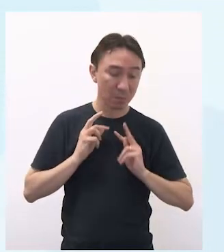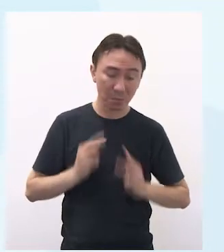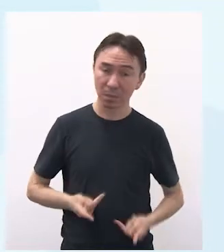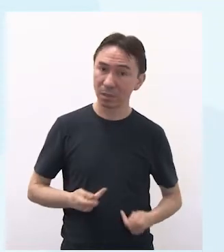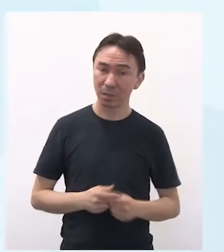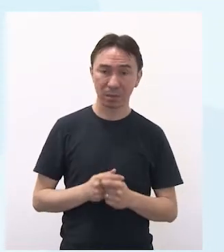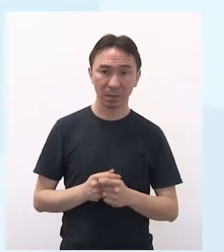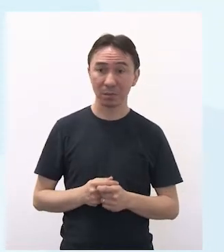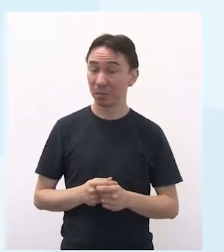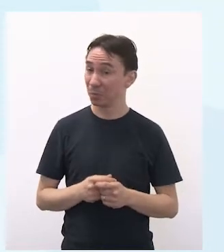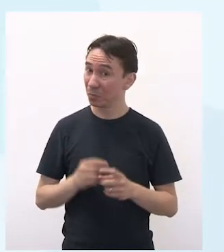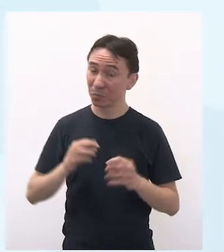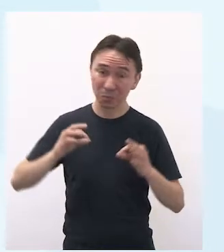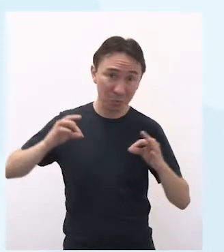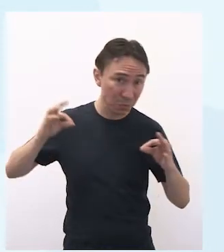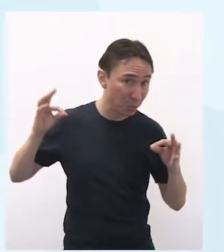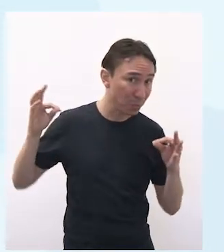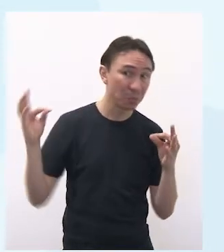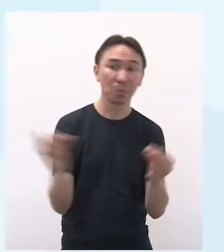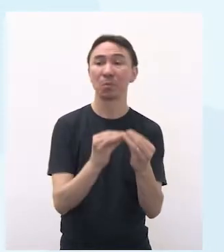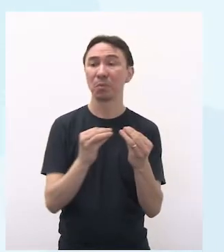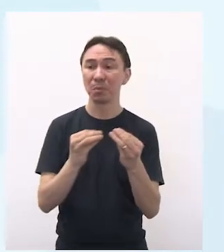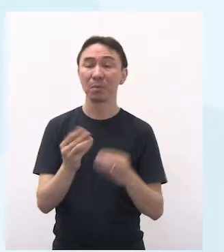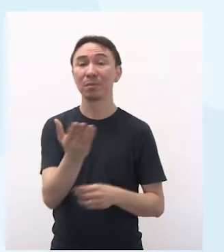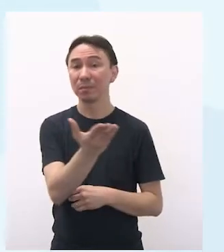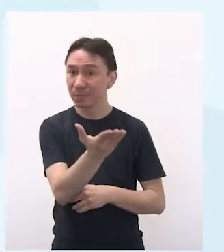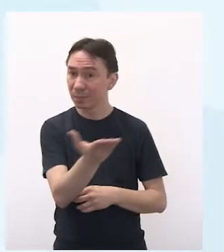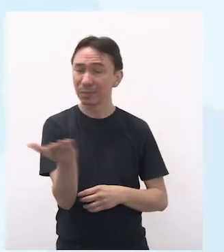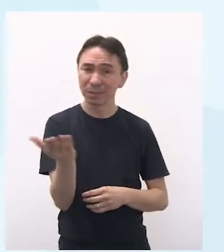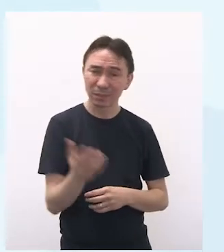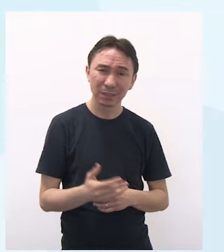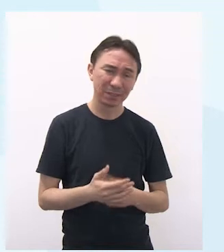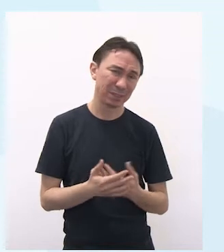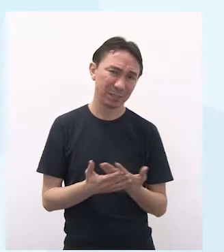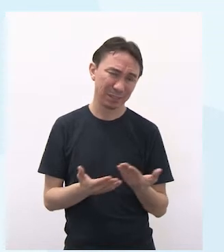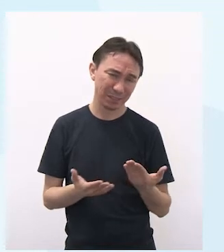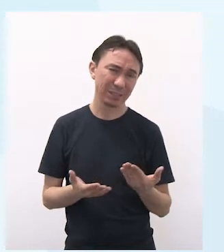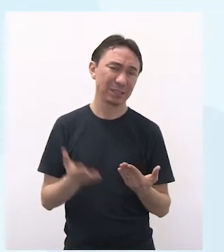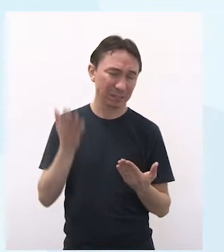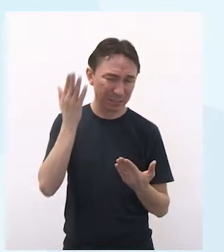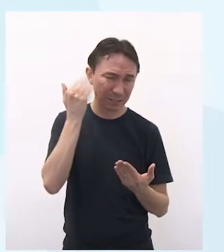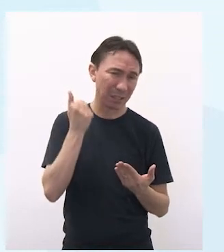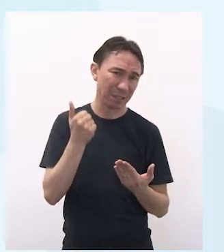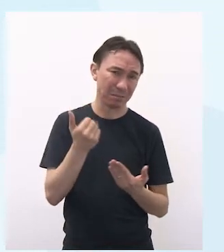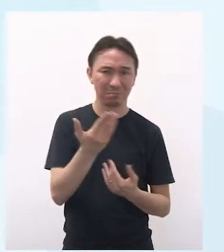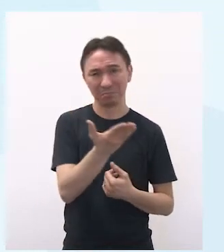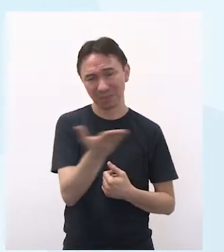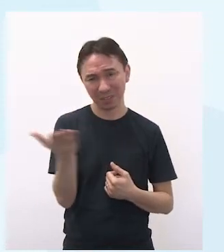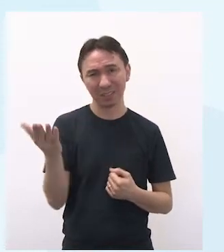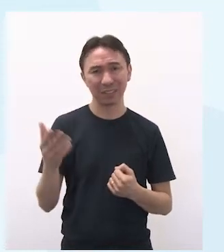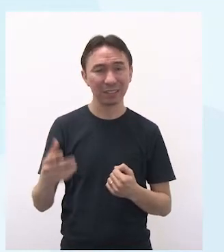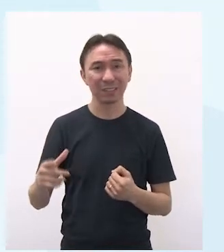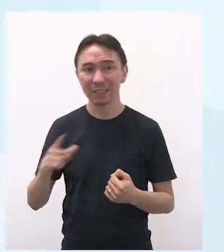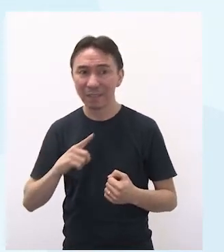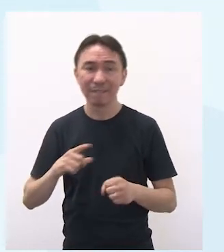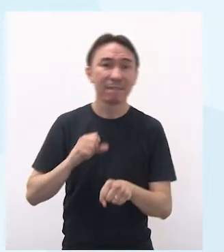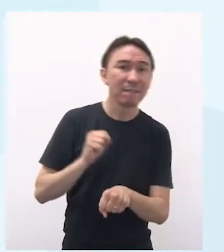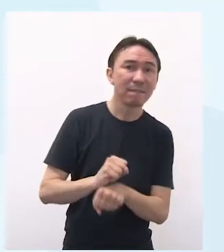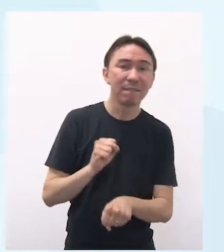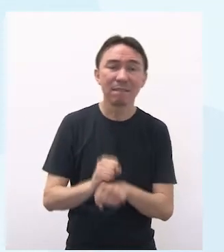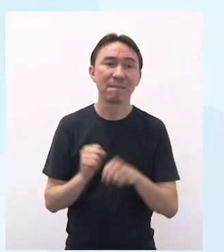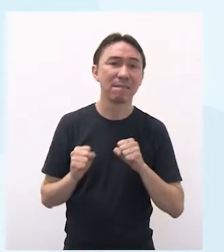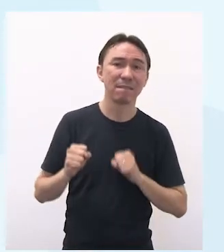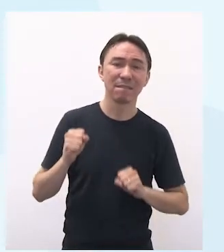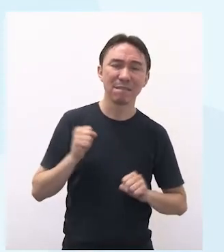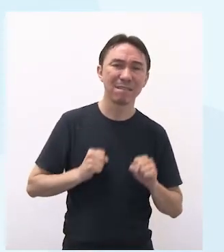todo para que vocês possam justamente, eu sei que tem uma expectativa muito grande a respeito de que habilidade